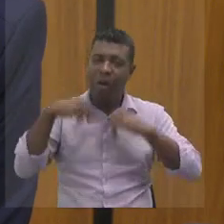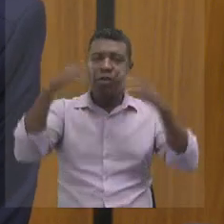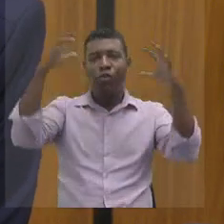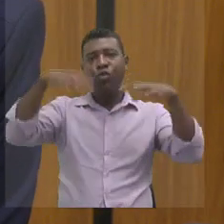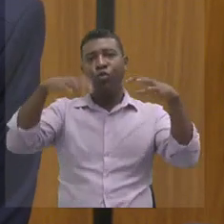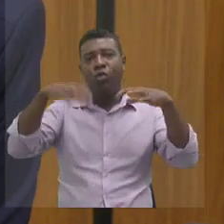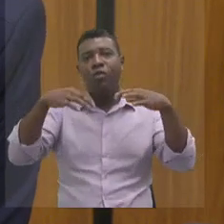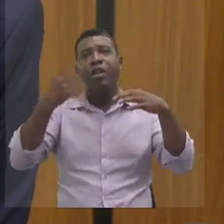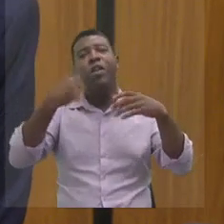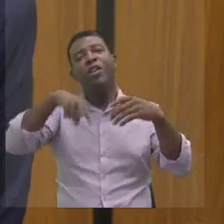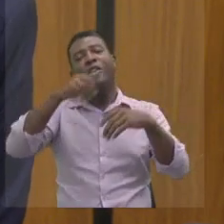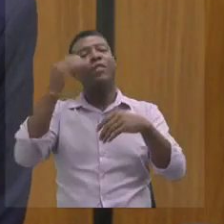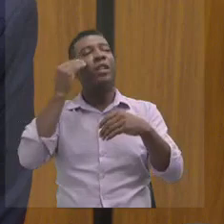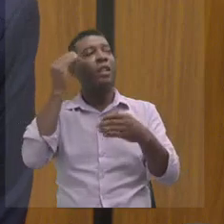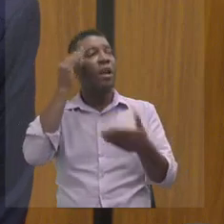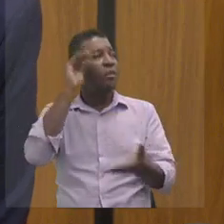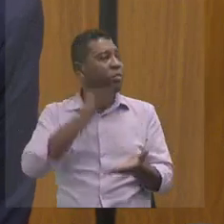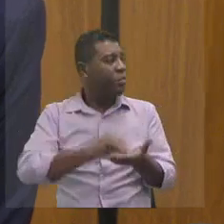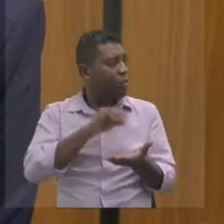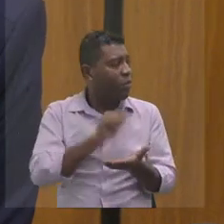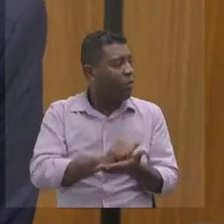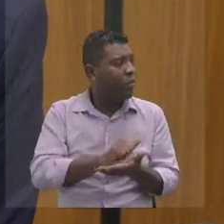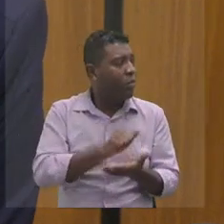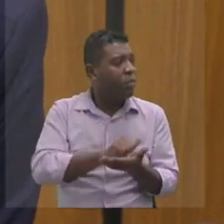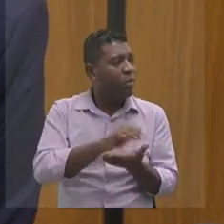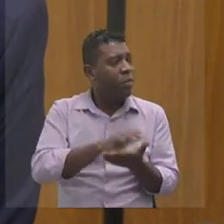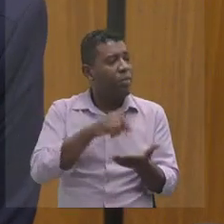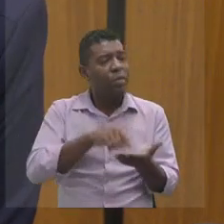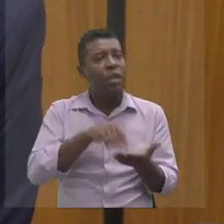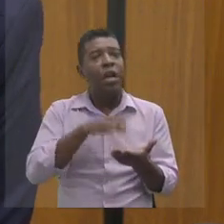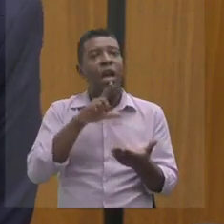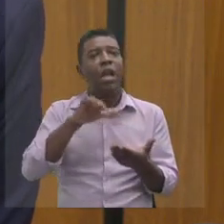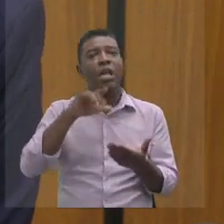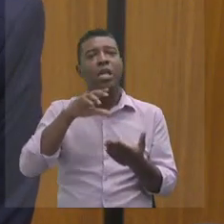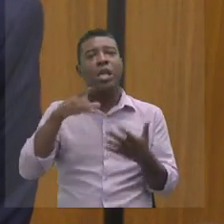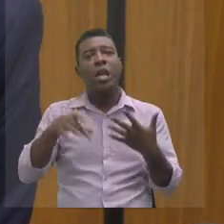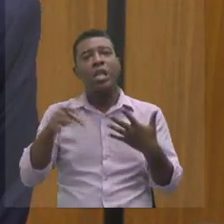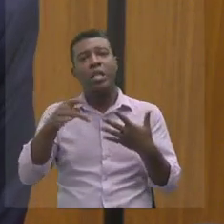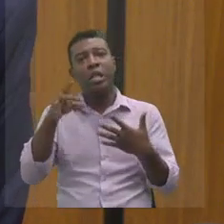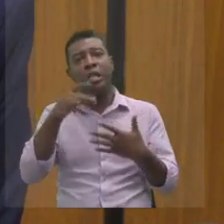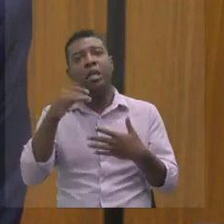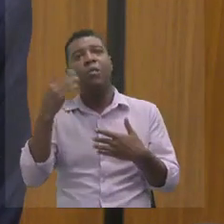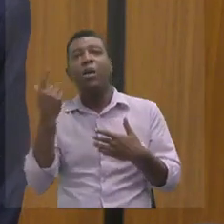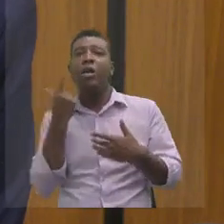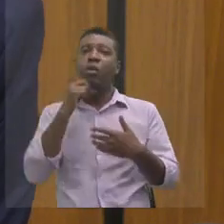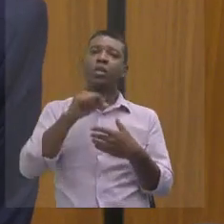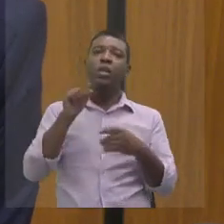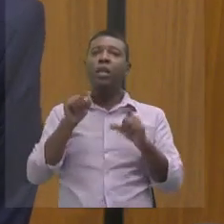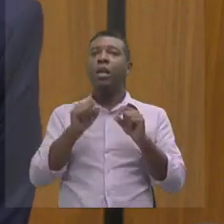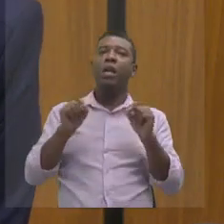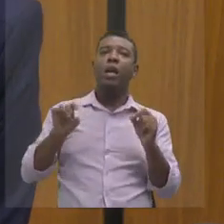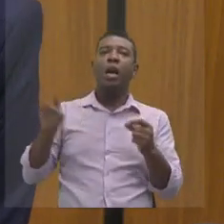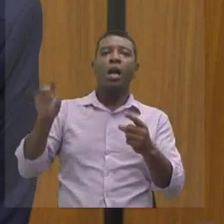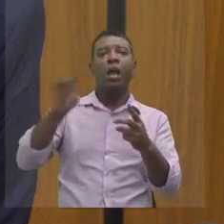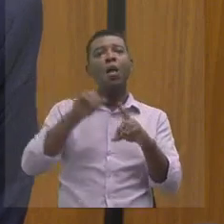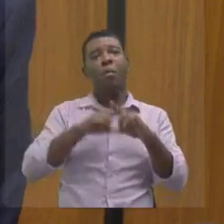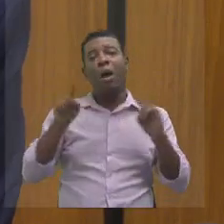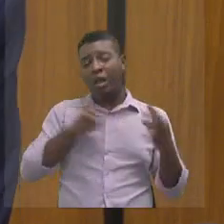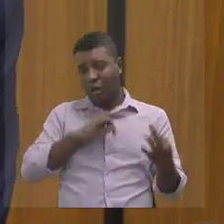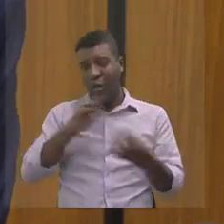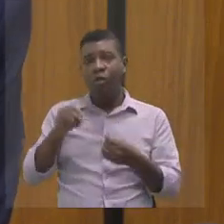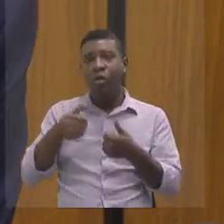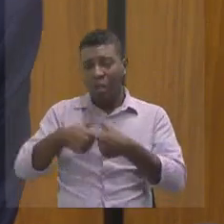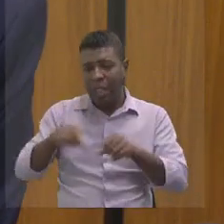faça contrato para começar a atacar ponta a ponto a partir do próximo mês tá mas estão todos sendo levantados para serem